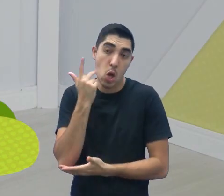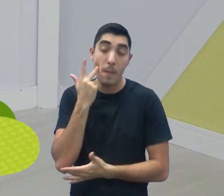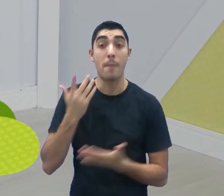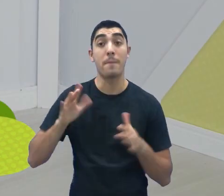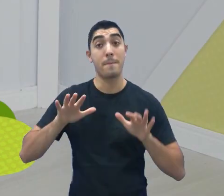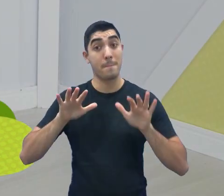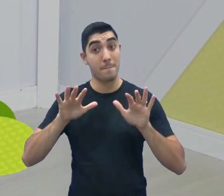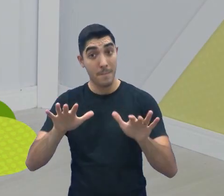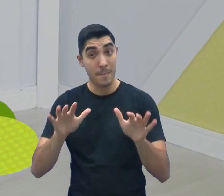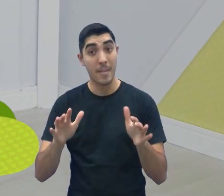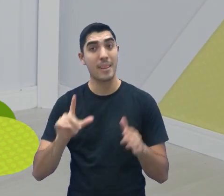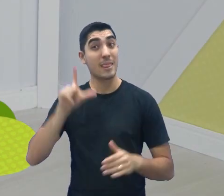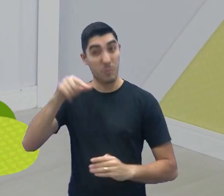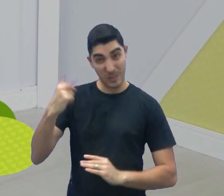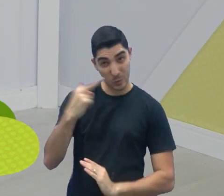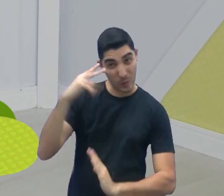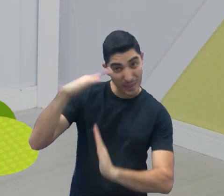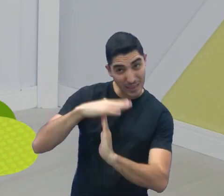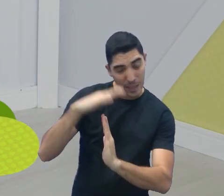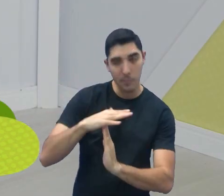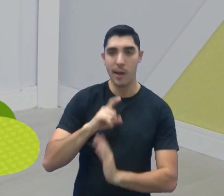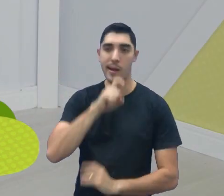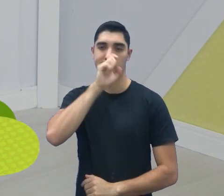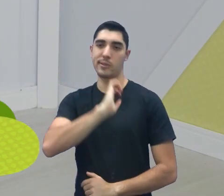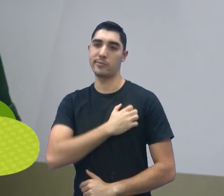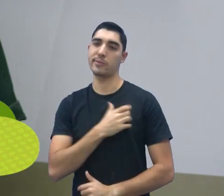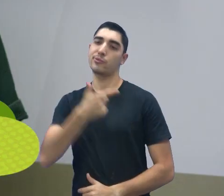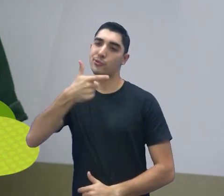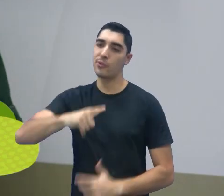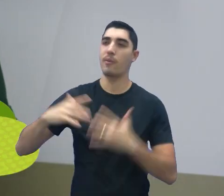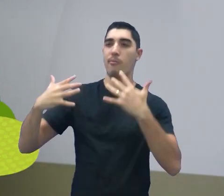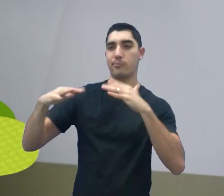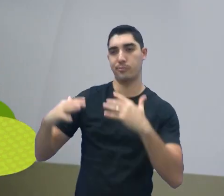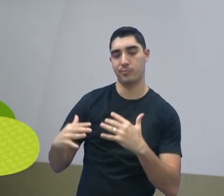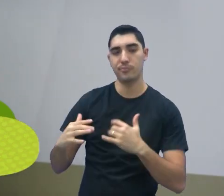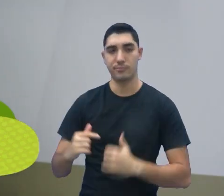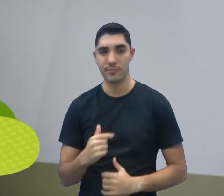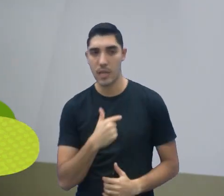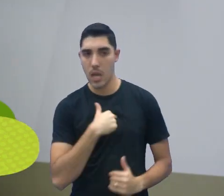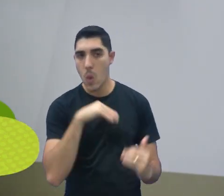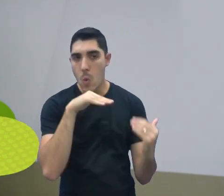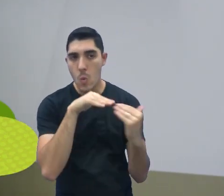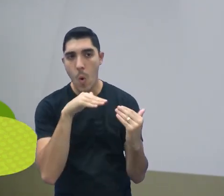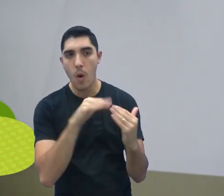agora o segundo tempo do São José voltou a desejar um pouquinho, né? Concordo com o que você disse, Vieira, né? O Marelli